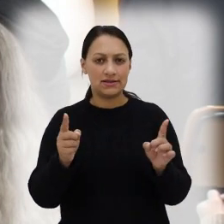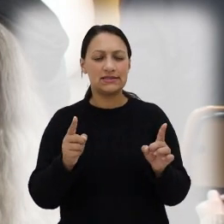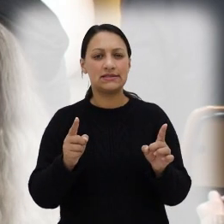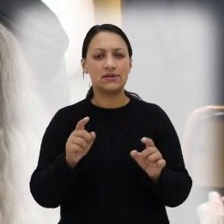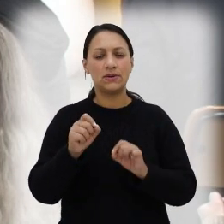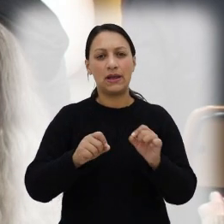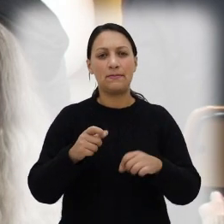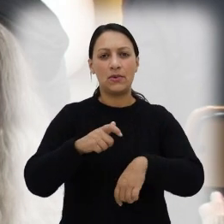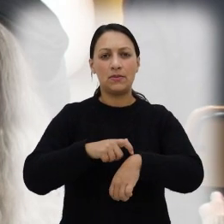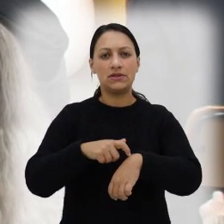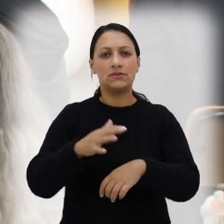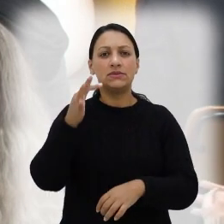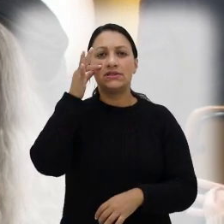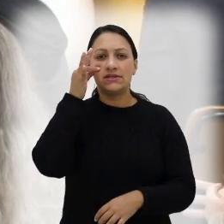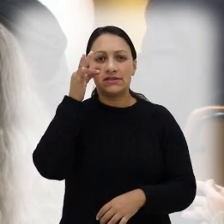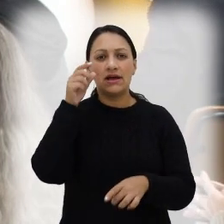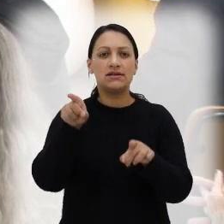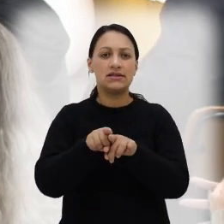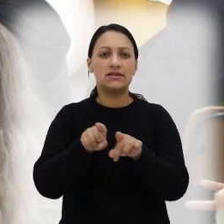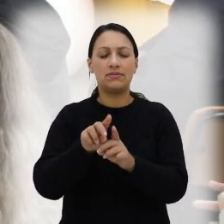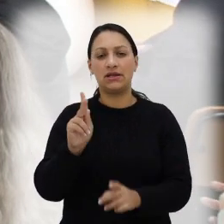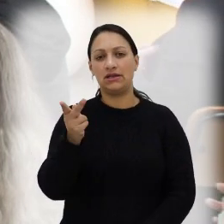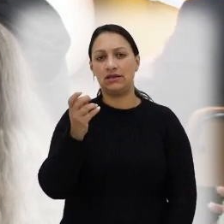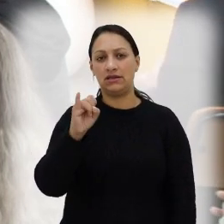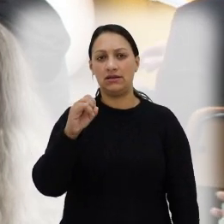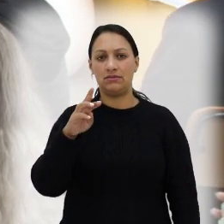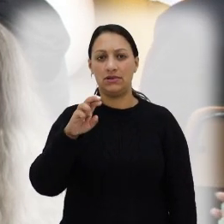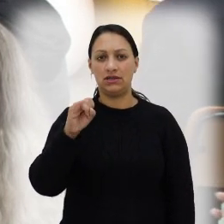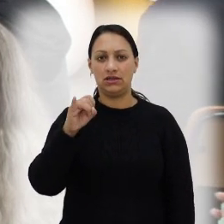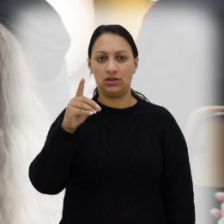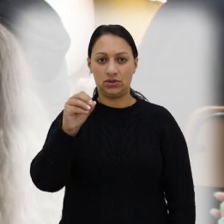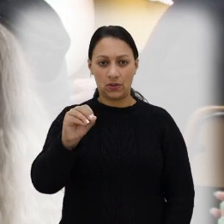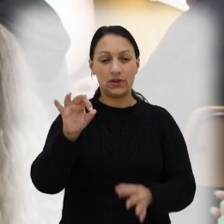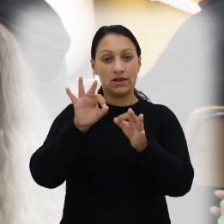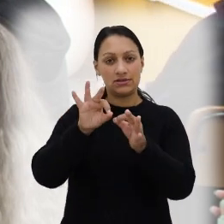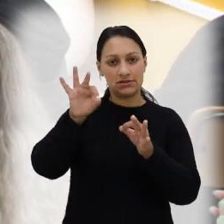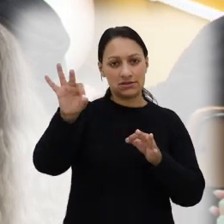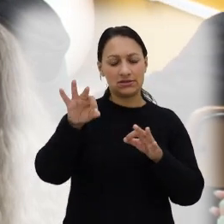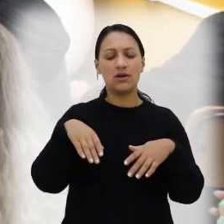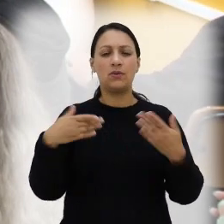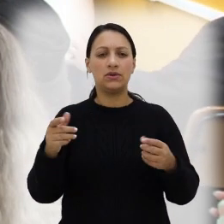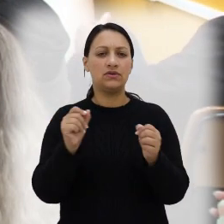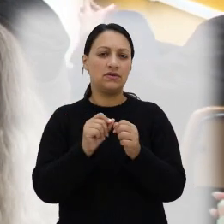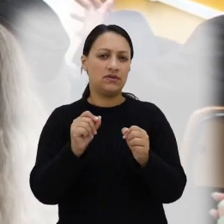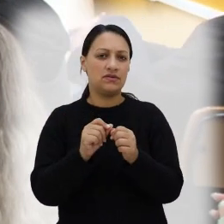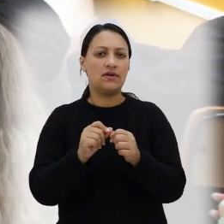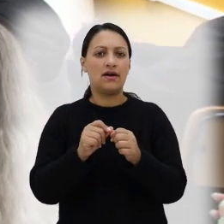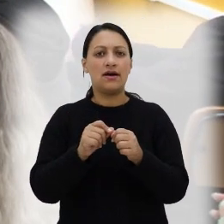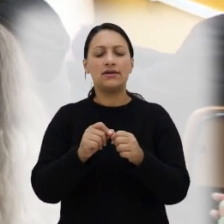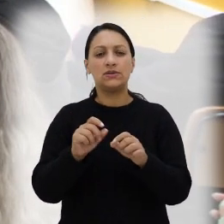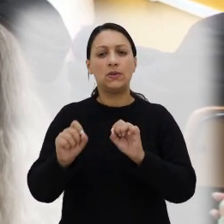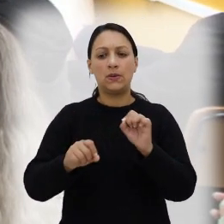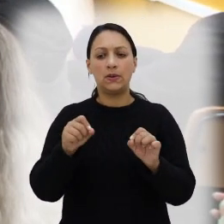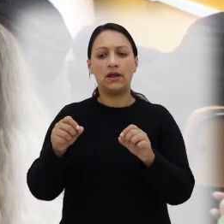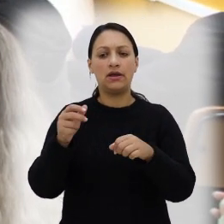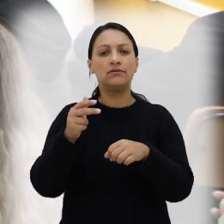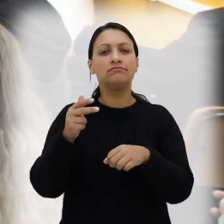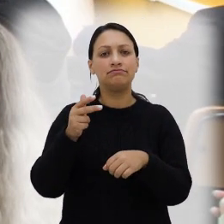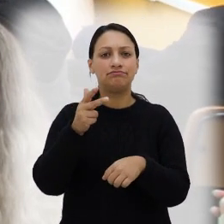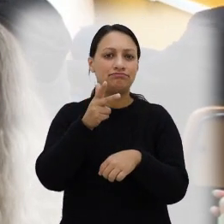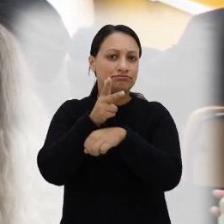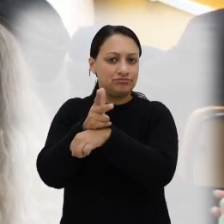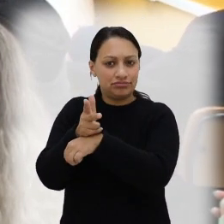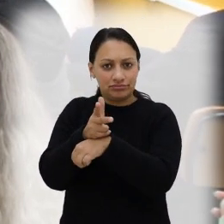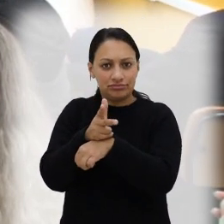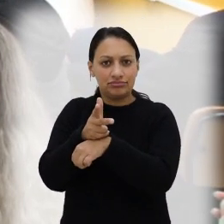presenciais / híbridos e à distância. Né? Quando a gente faz uma transmissão, e a gente fala, o evento vai